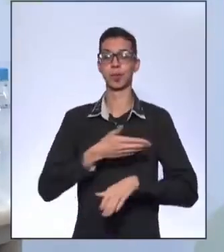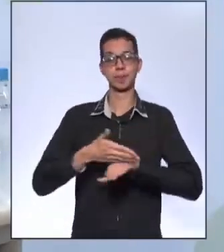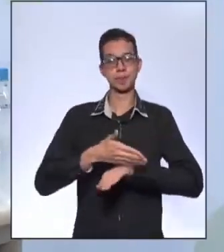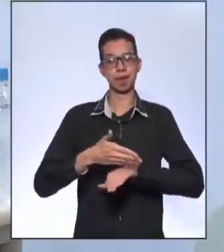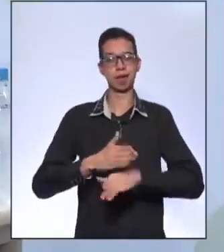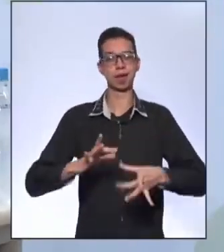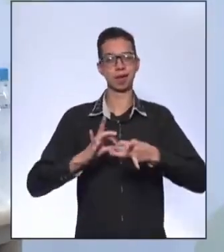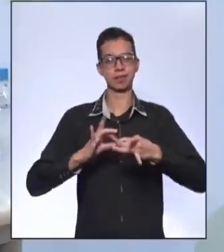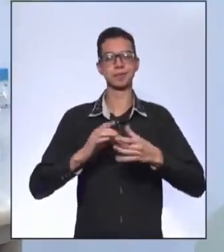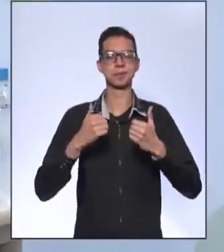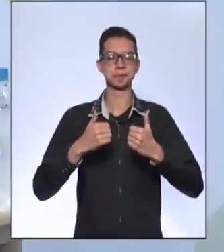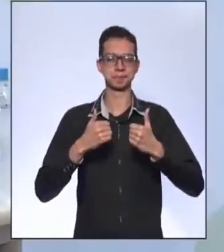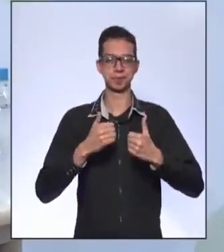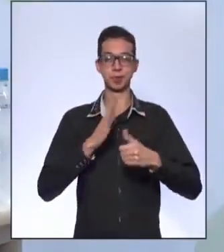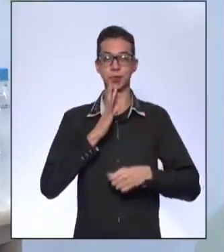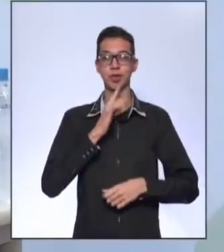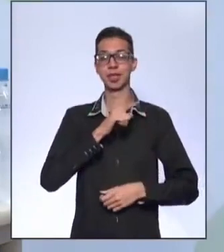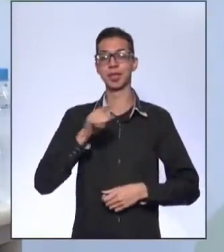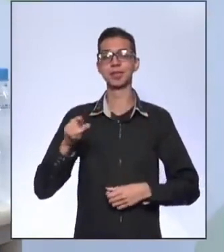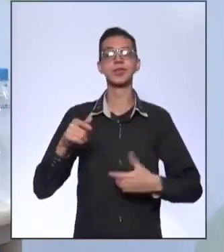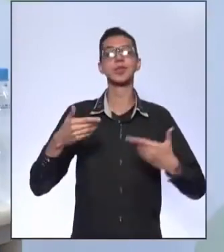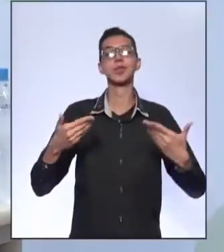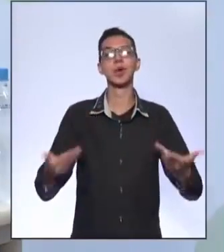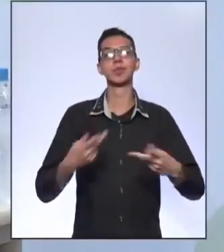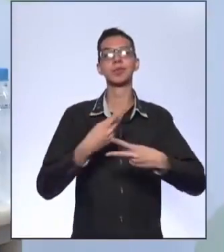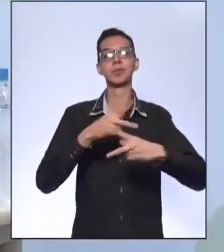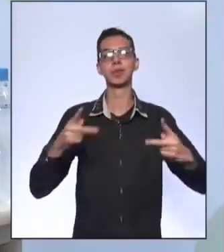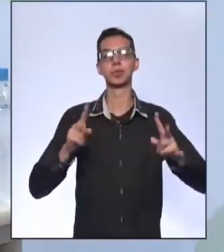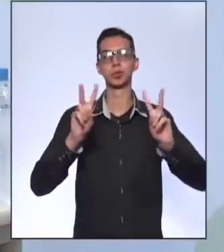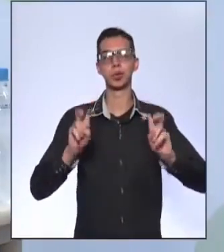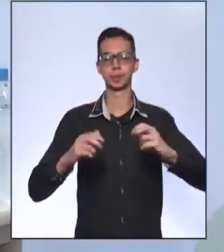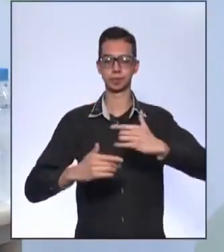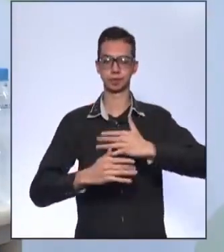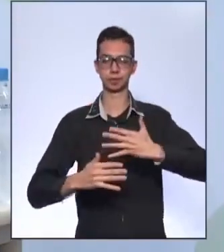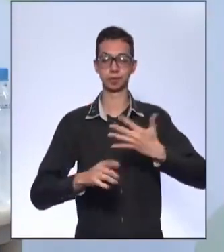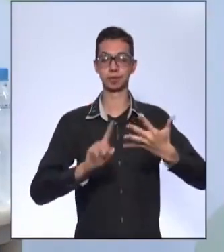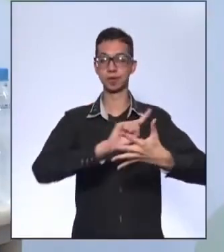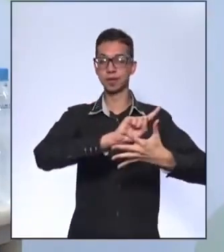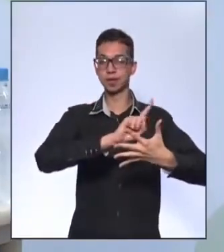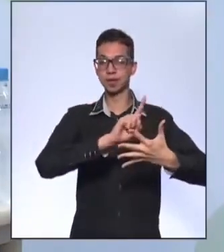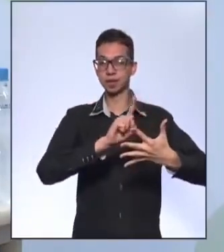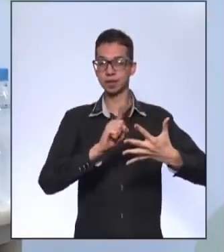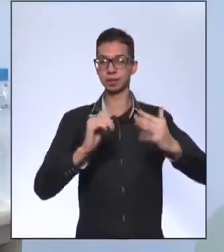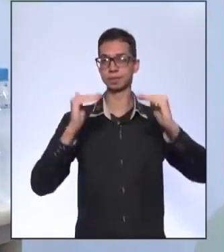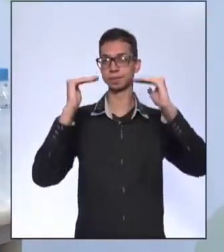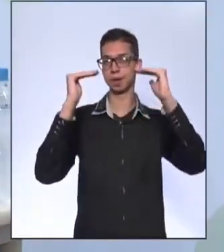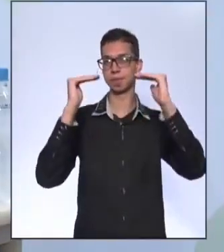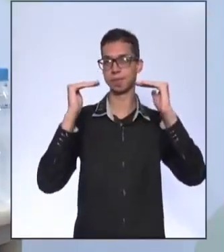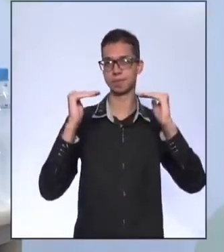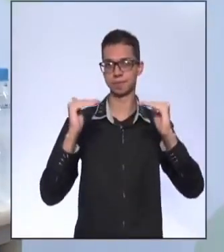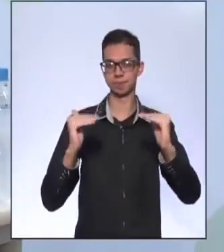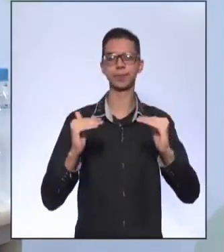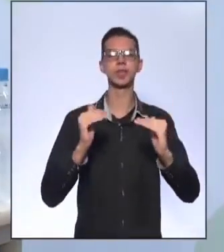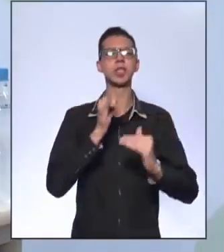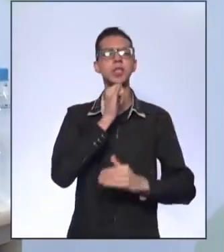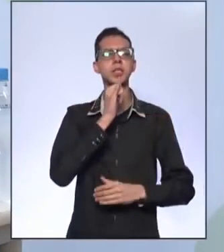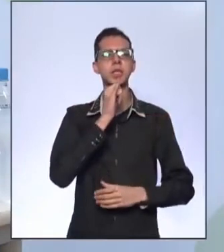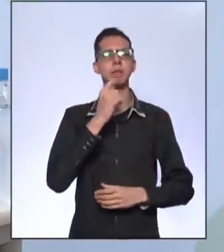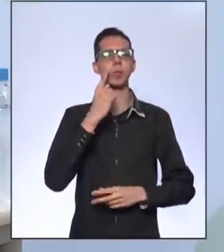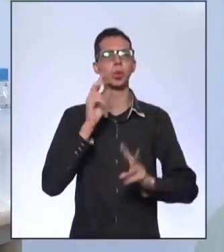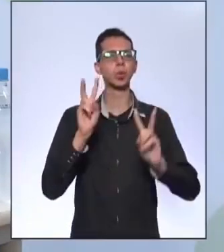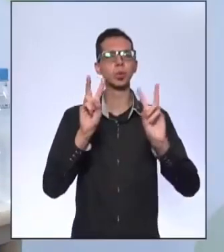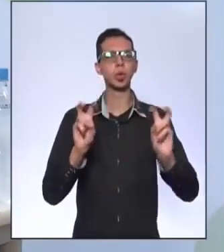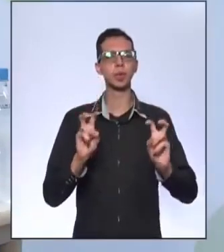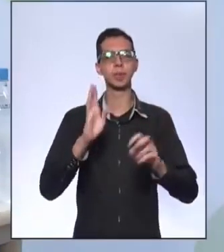o conhecimento de vocês nessa questão aí da hierarquia urbana A gente tem que analisar alguns fatos né que fizeram com que o Brasil se